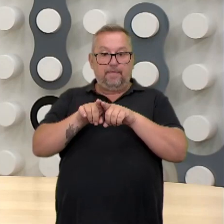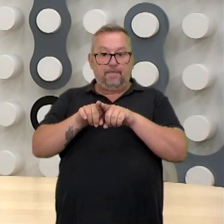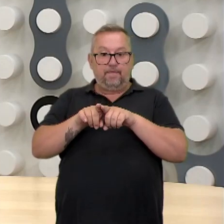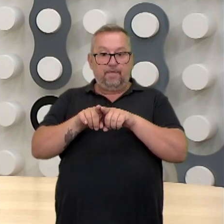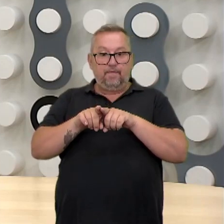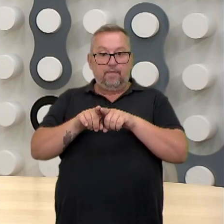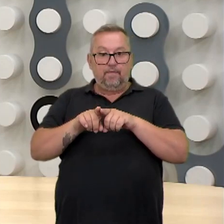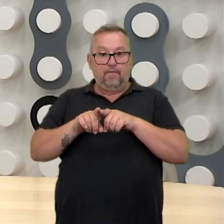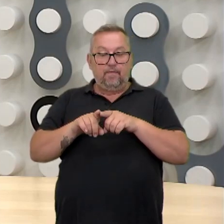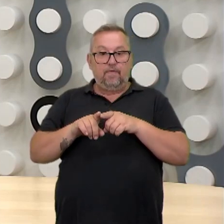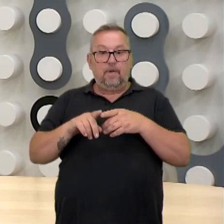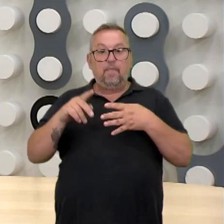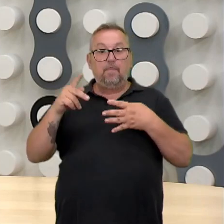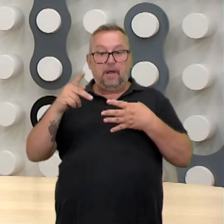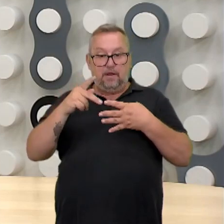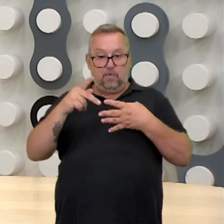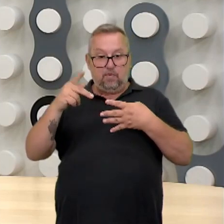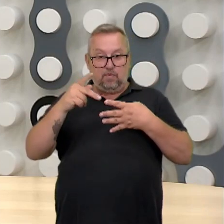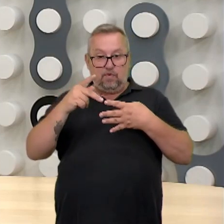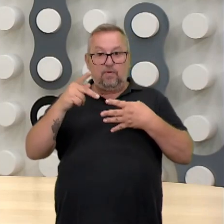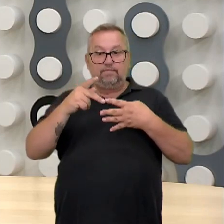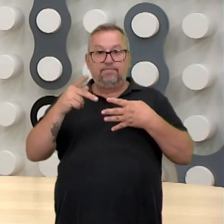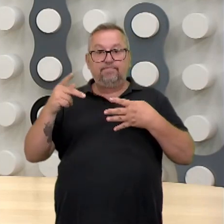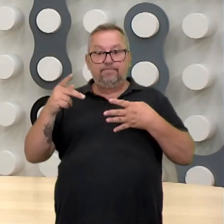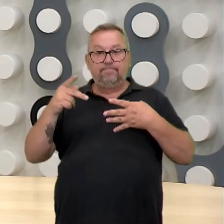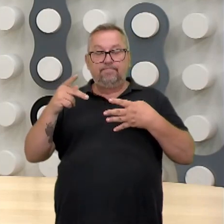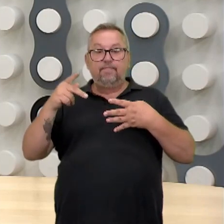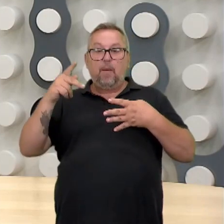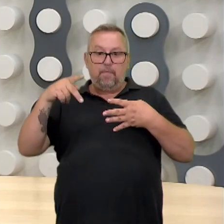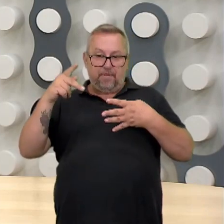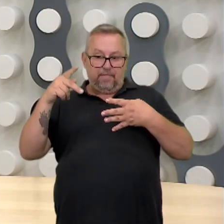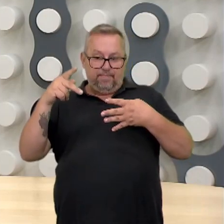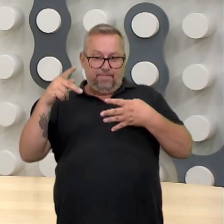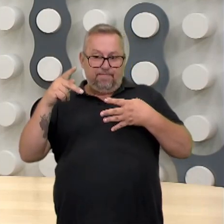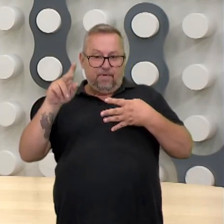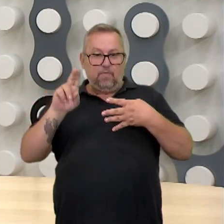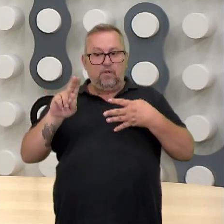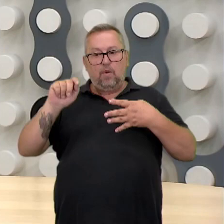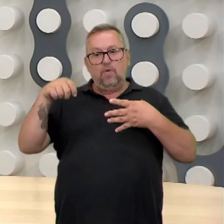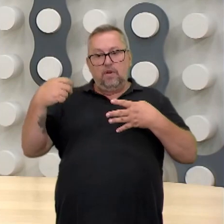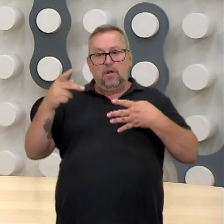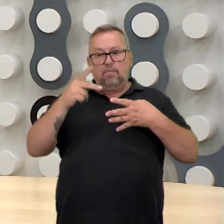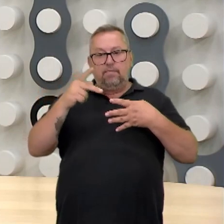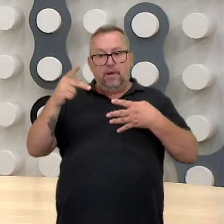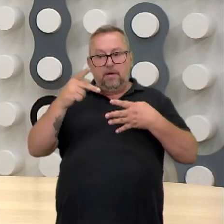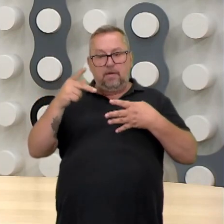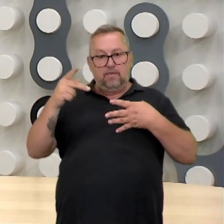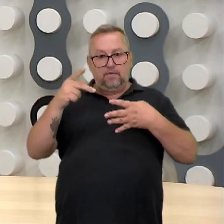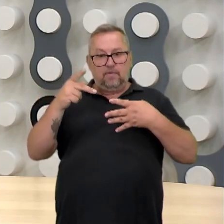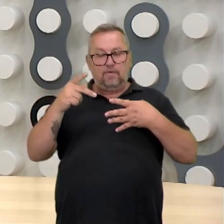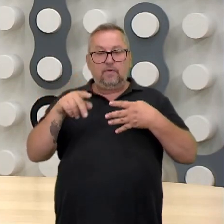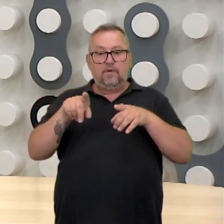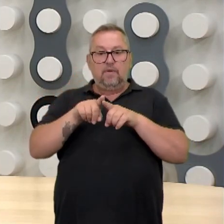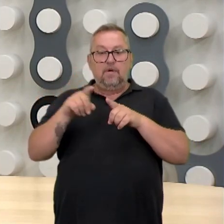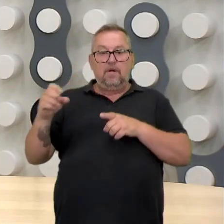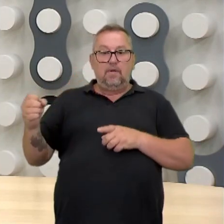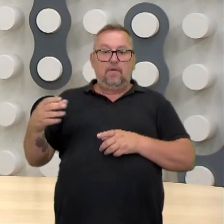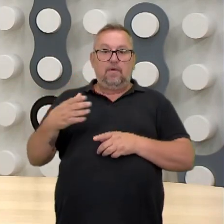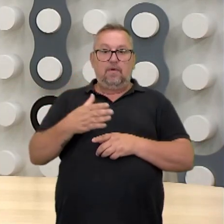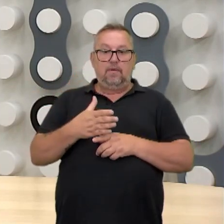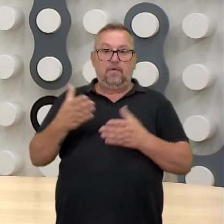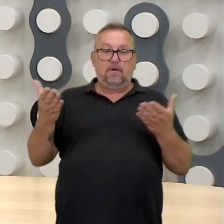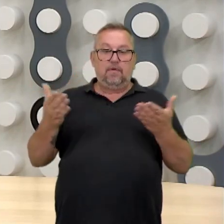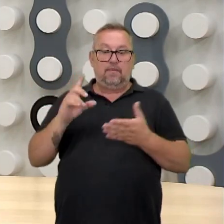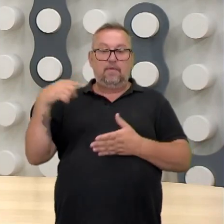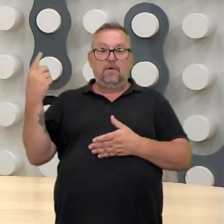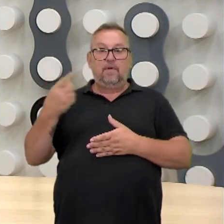era Paleozoica, né, que é a primeira era que surge aí do nosso éon Fanerozoico, o éon atual na qual